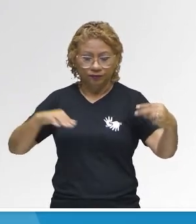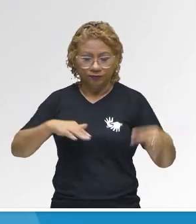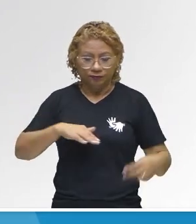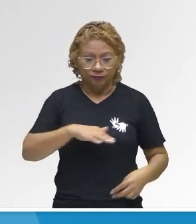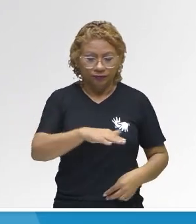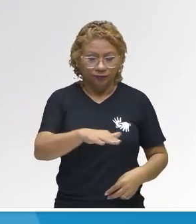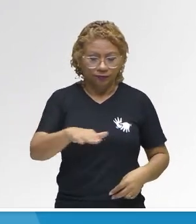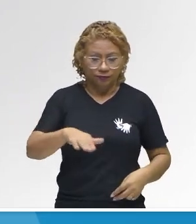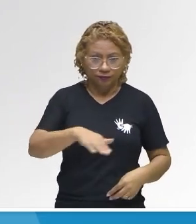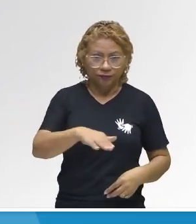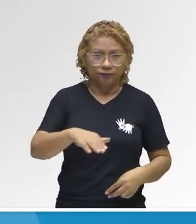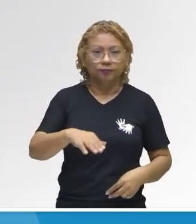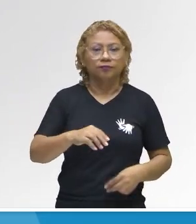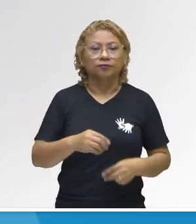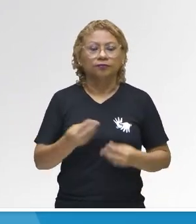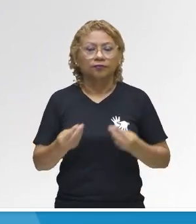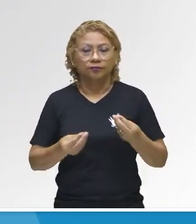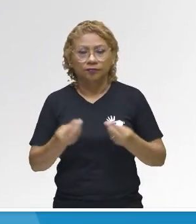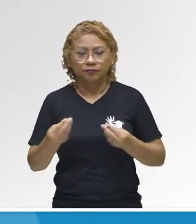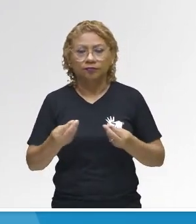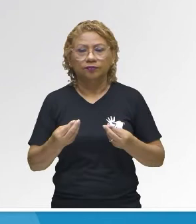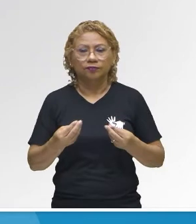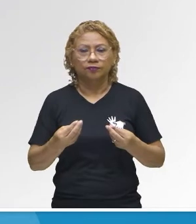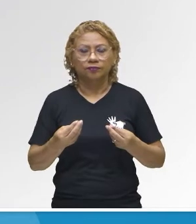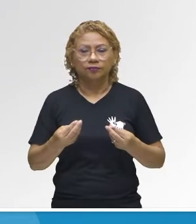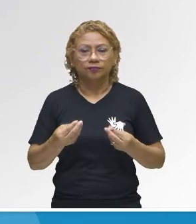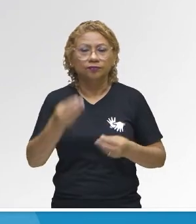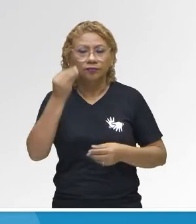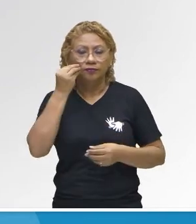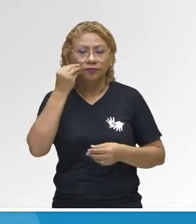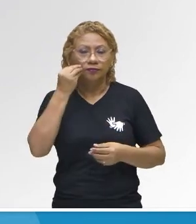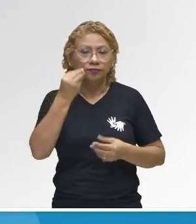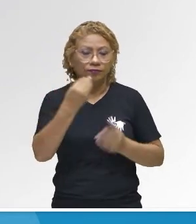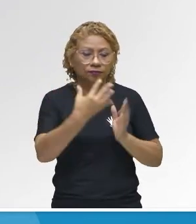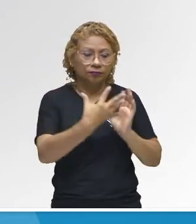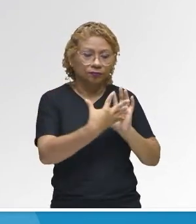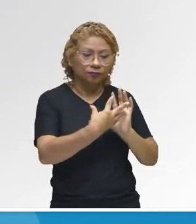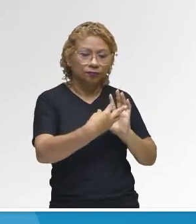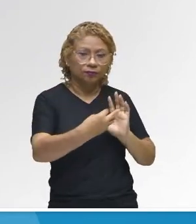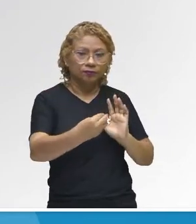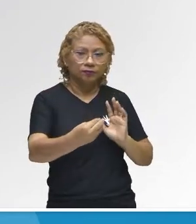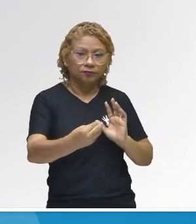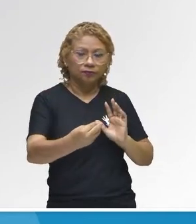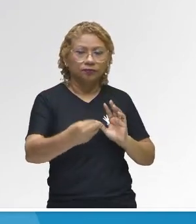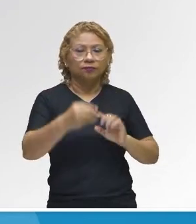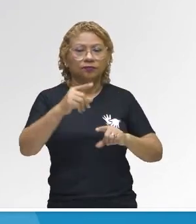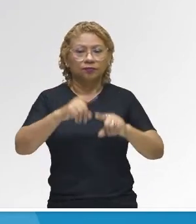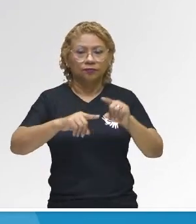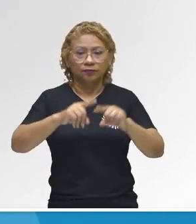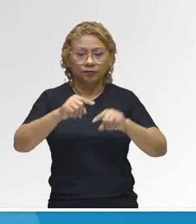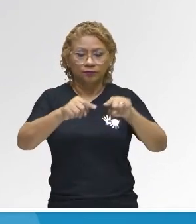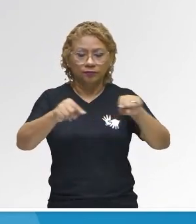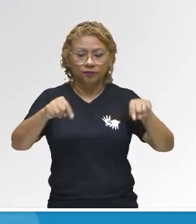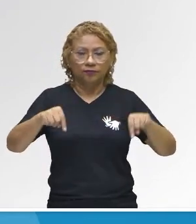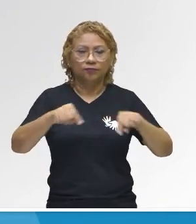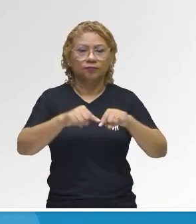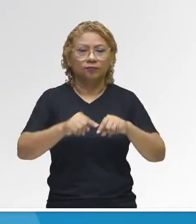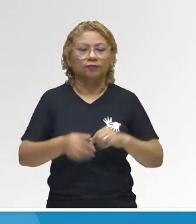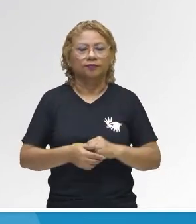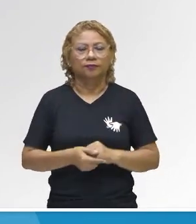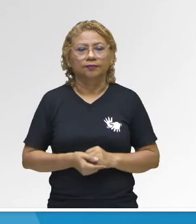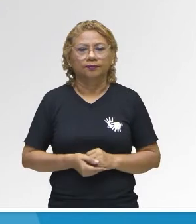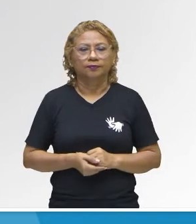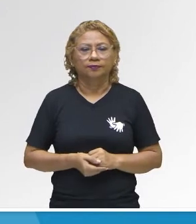a sombra, como é que a projeção ortogonal desse objeto pode ser representada nesse caso aí? Então olha